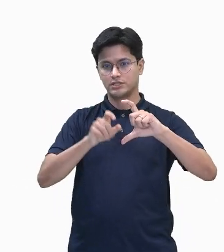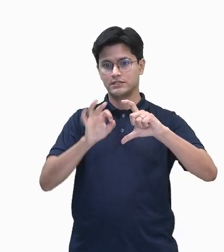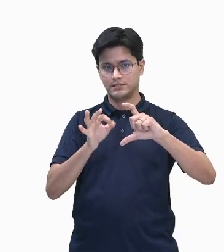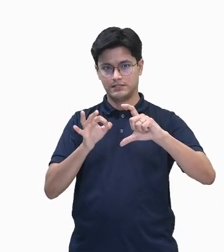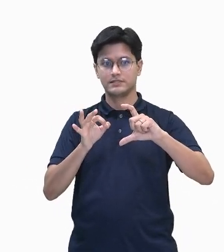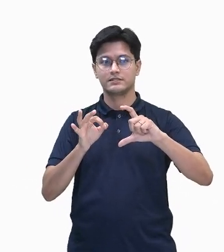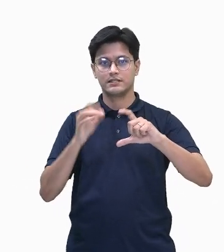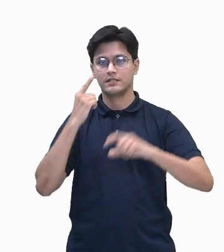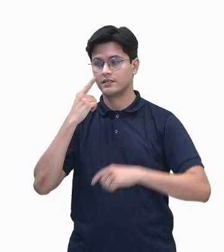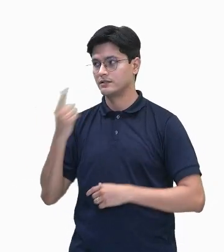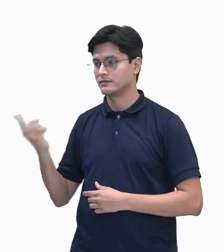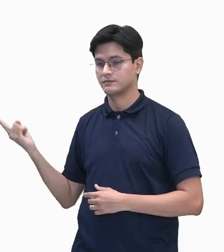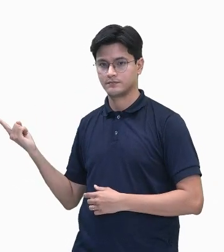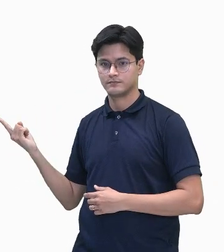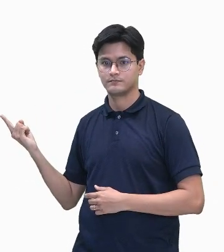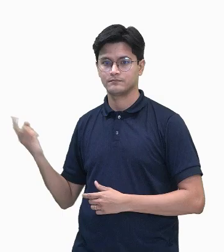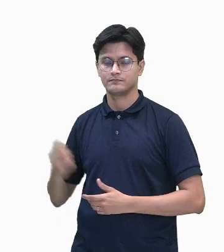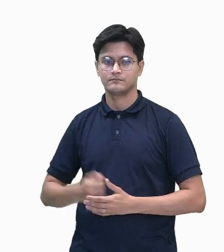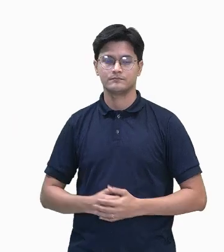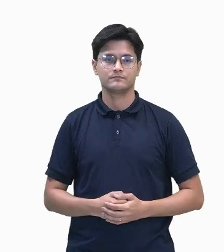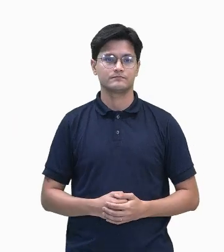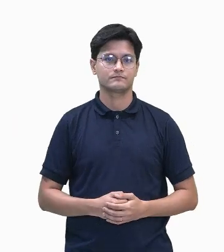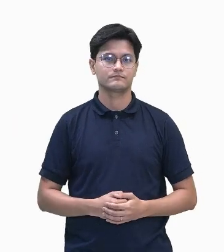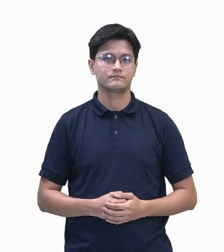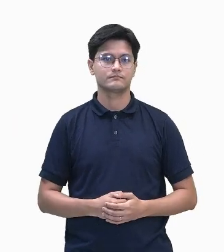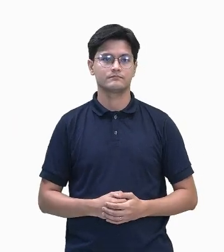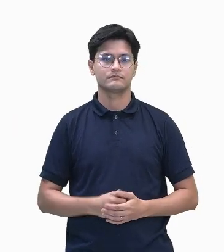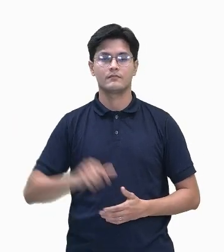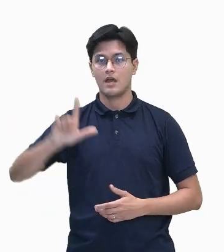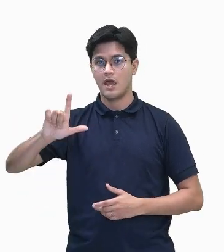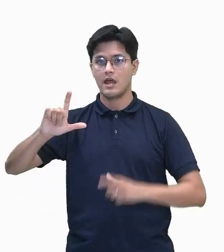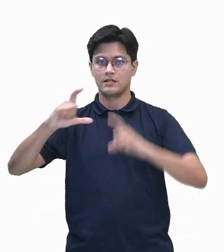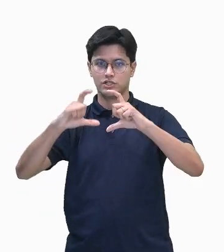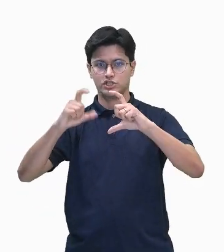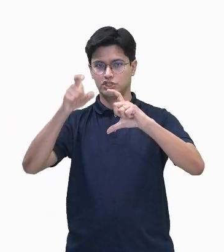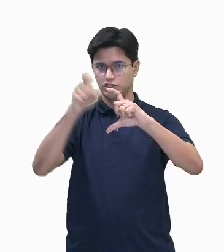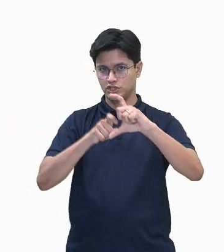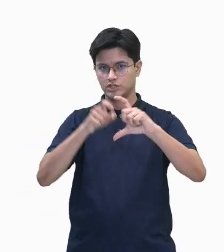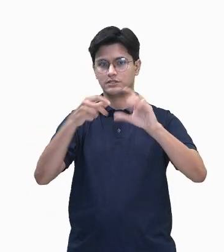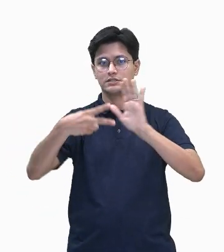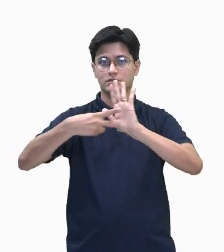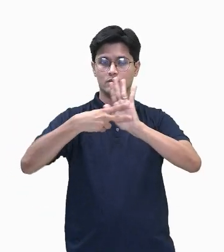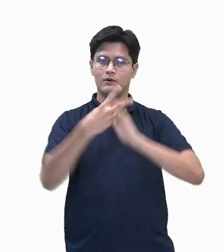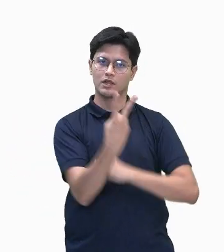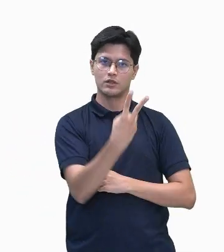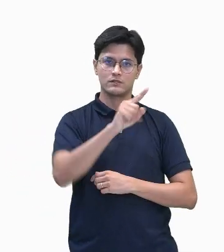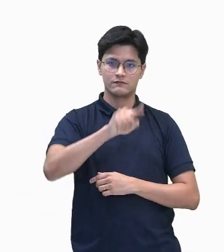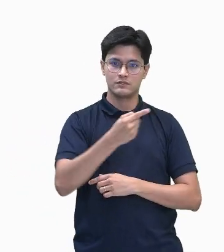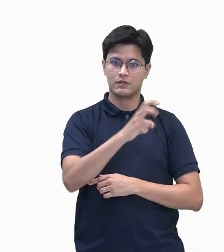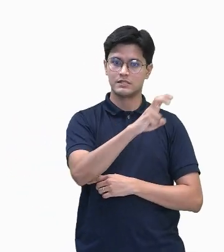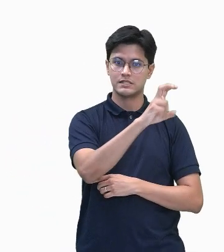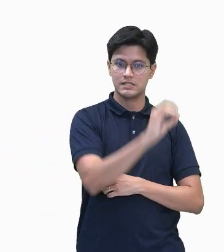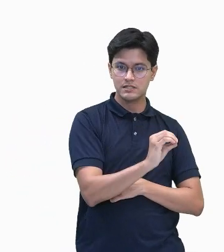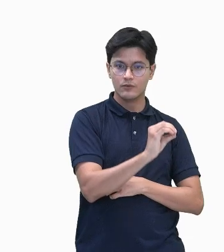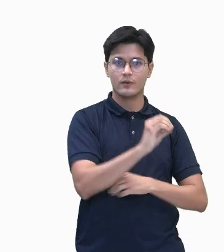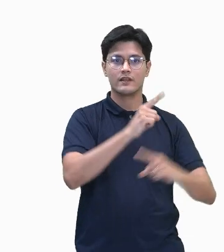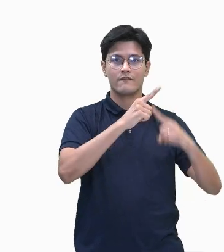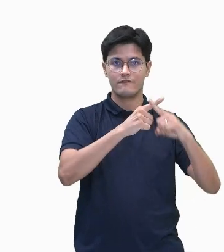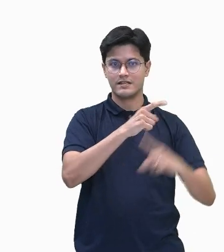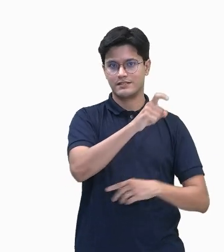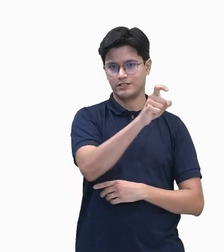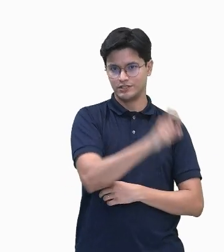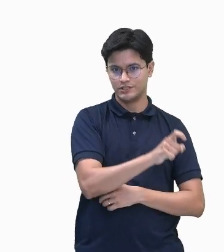produtos vendidos, por isso L de X. L de X igual a 2,50 vezes